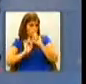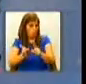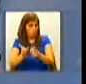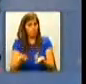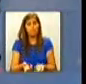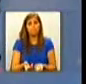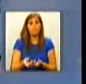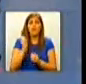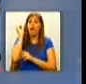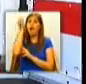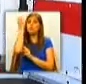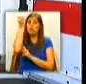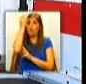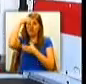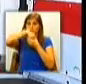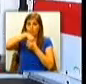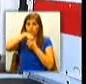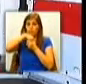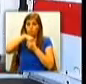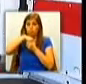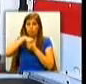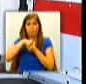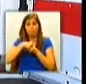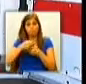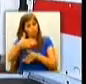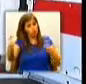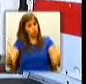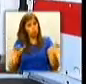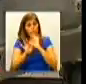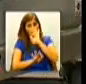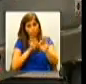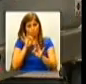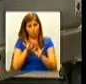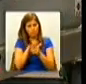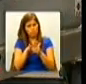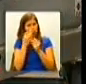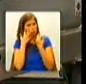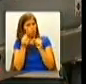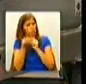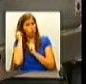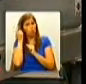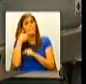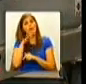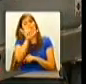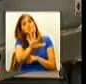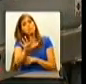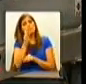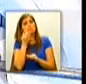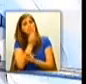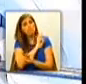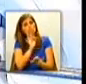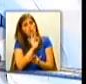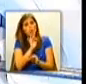Uma ambulância dentro de uma enfermaria não é um cenário normal, mas são cenários ideais para os estudantes